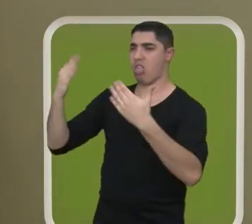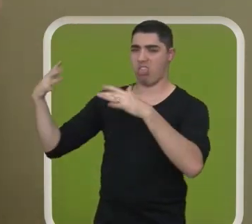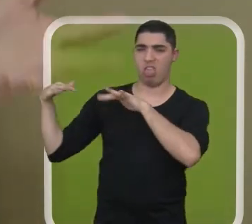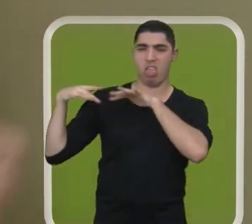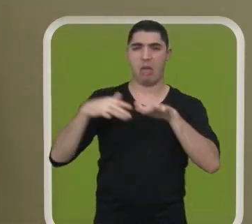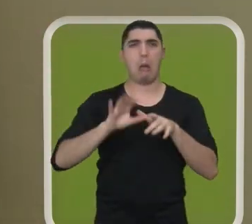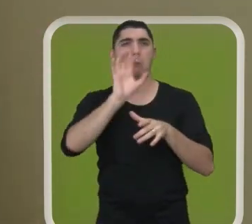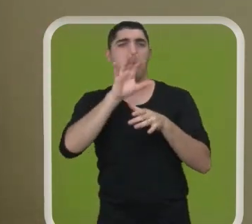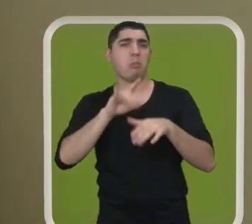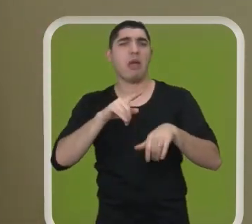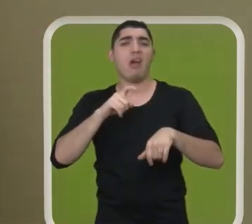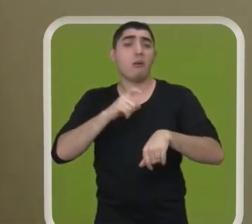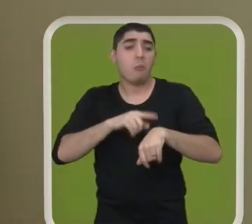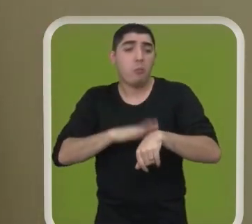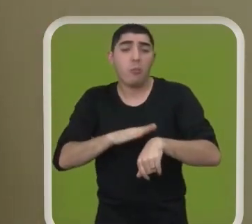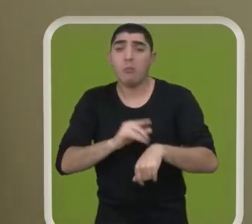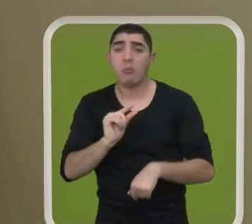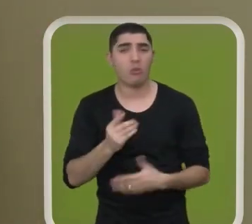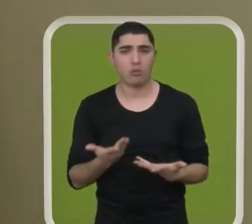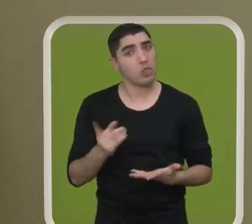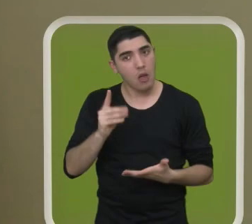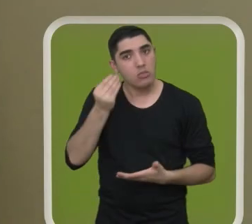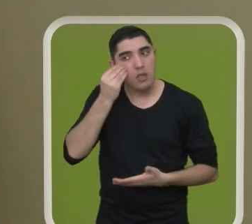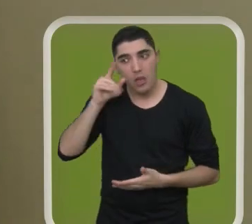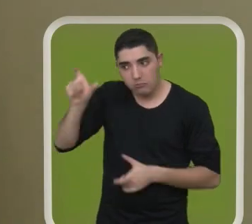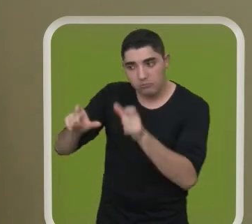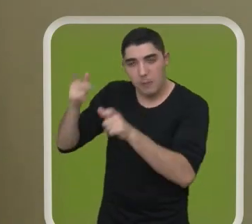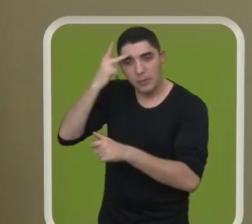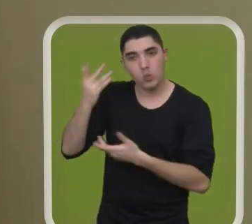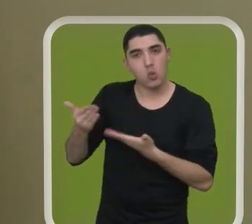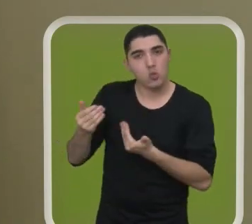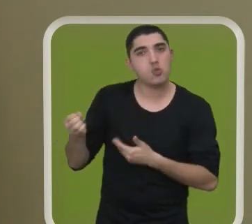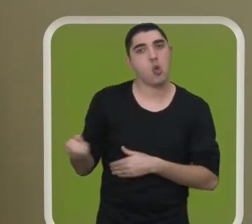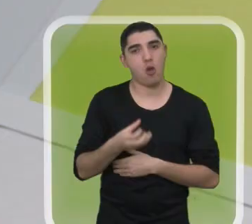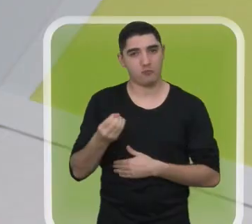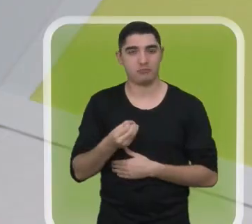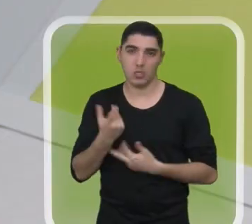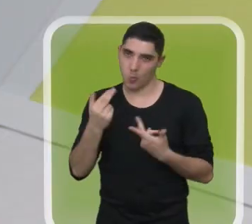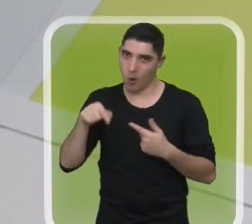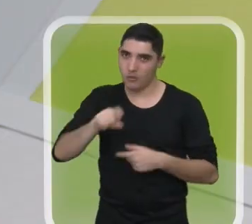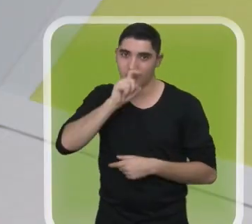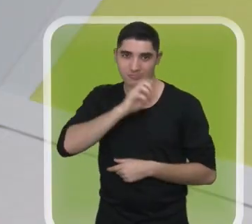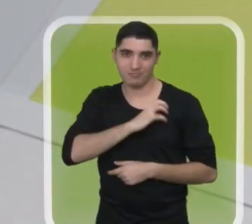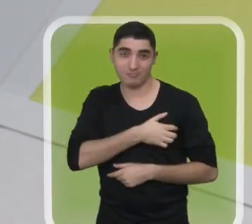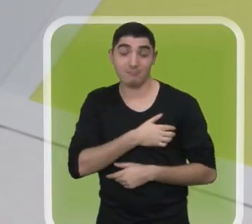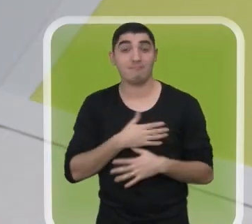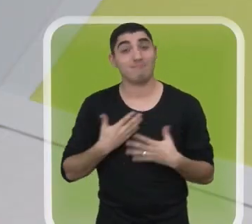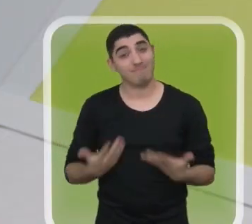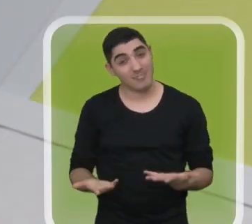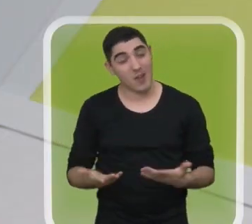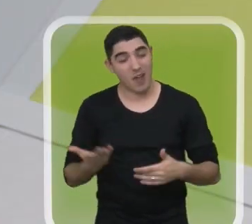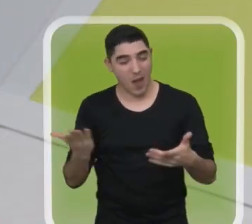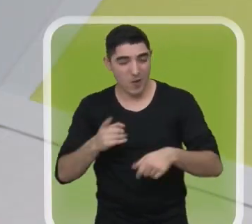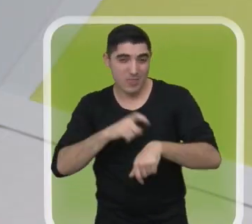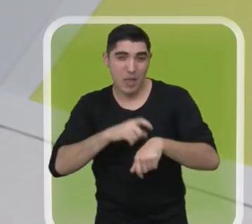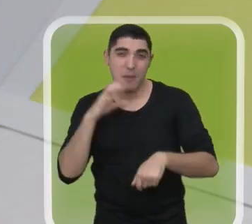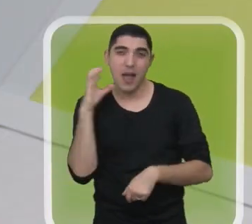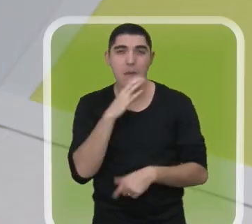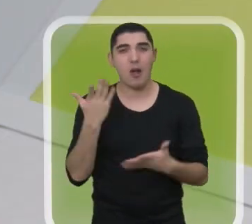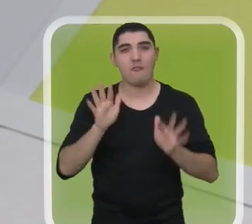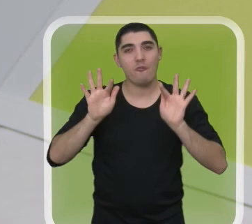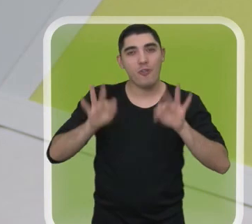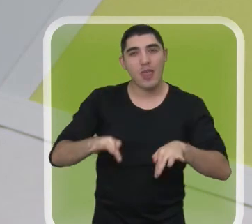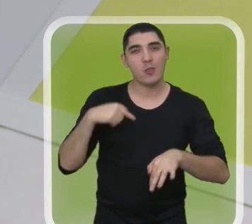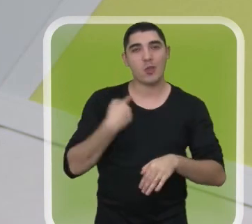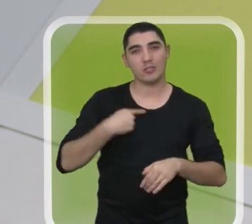ficar por muito tempo. Então, vamos dar chance para os novos, que é o que o São José está fazendo. Muito bem, o tempo passa muito rápido. Nós vamos chegando ao final do nosso programa de